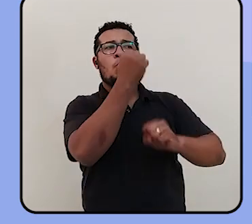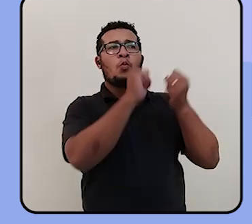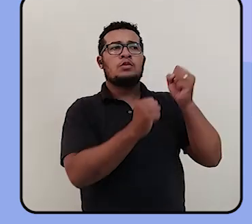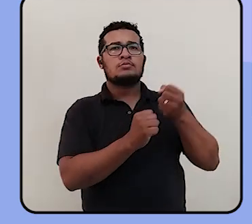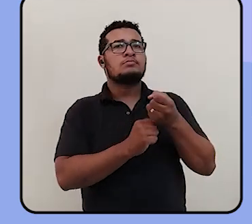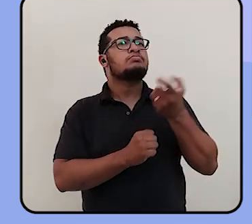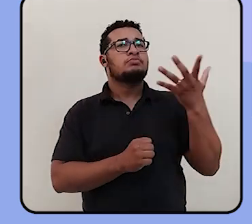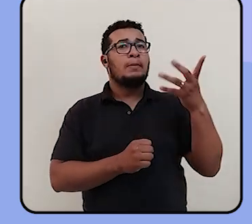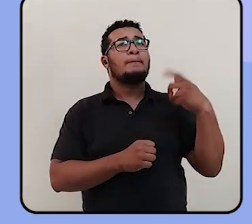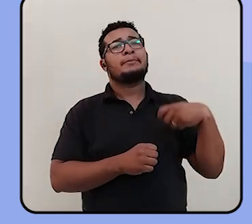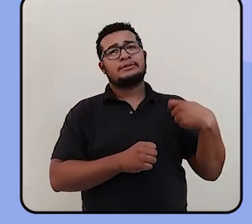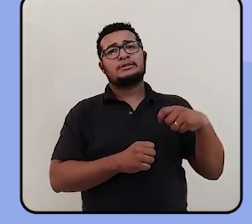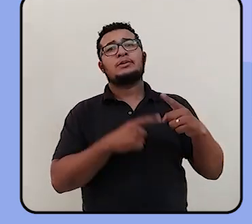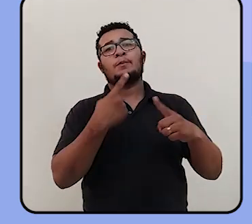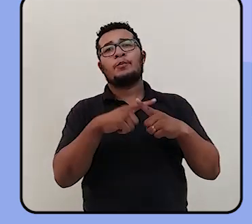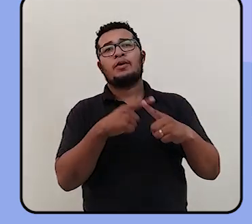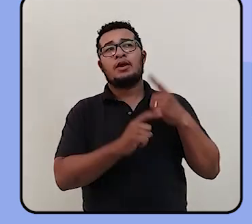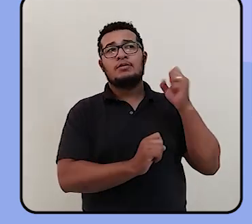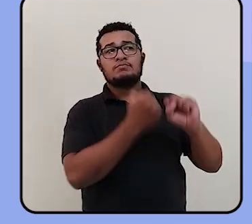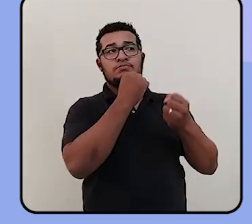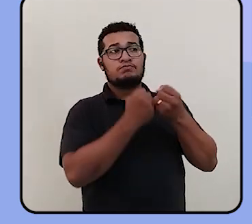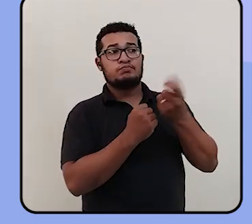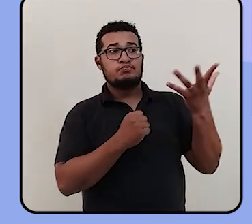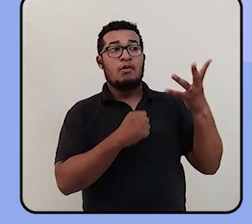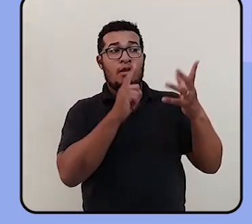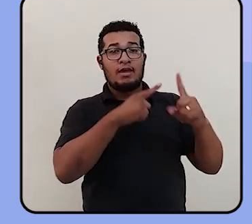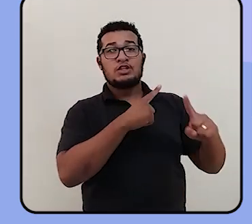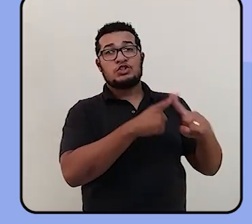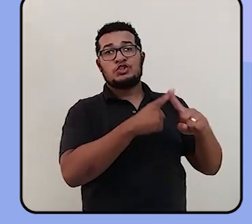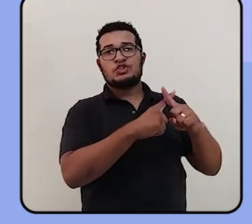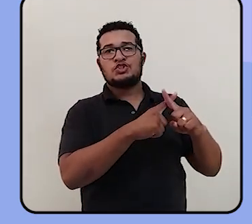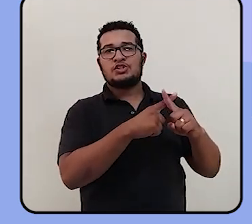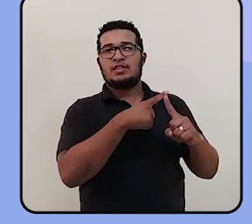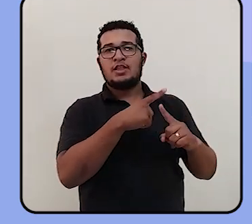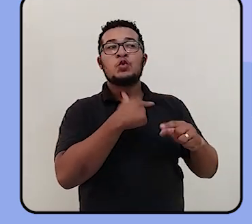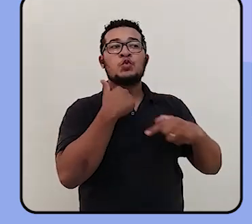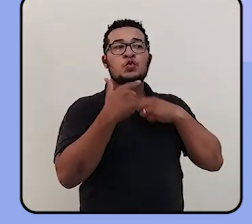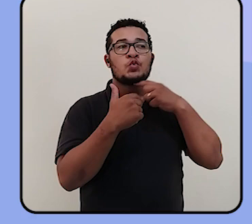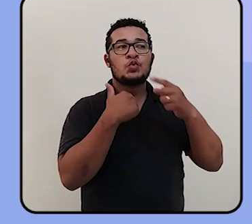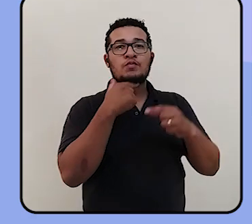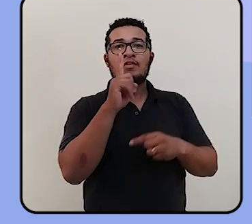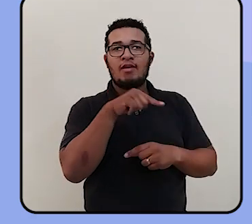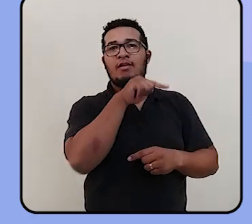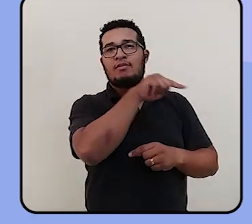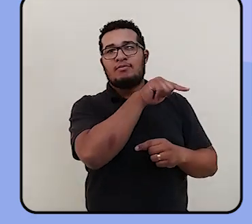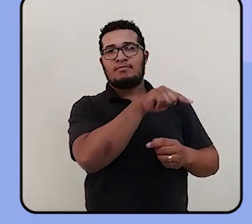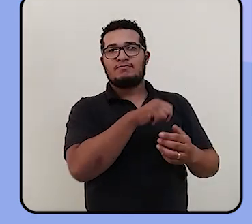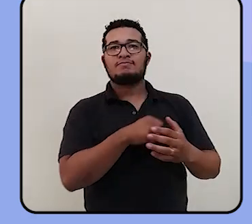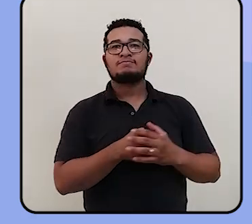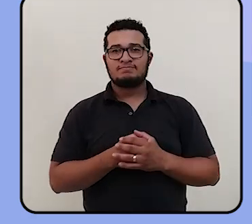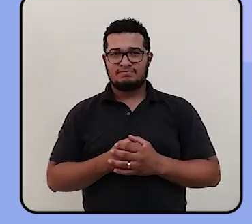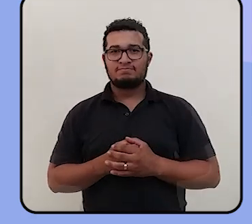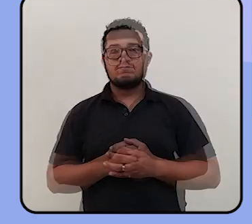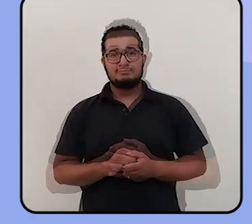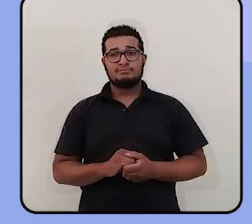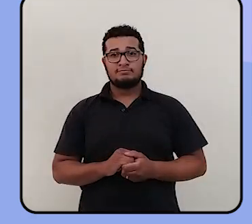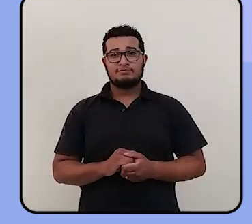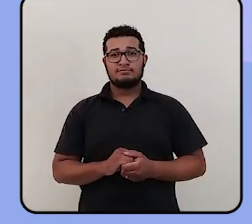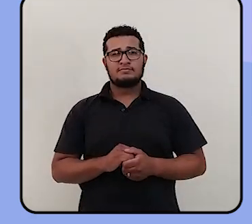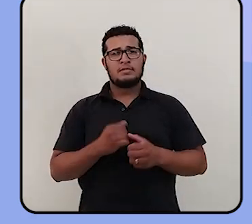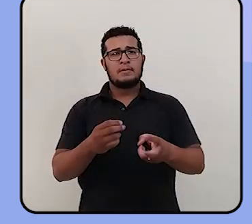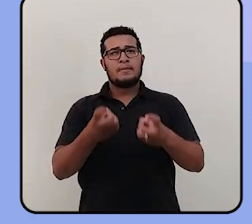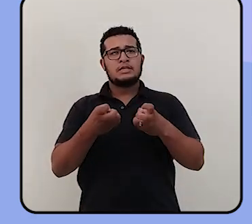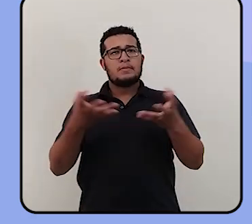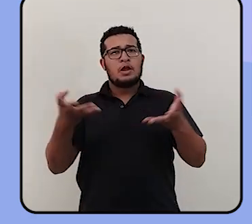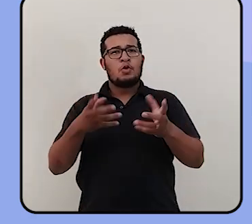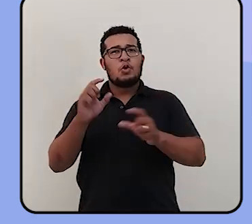máquinas você tem que trabalhar porque é nessa coluna que está a pergunta, é nessa coluna que está o X.